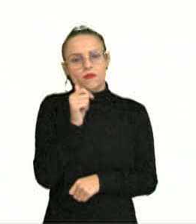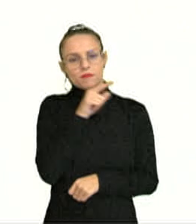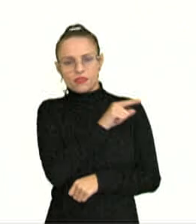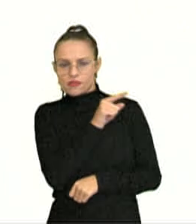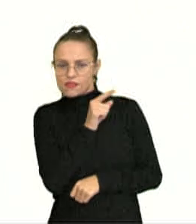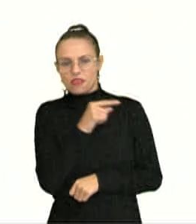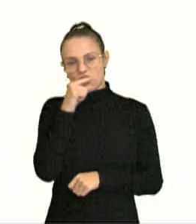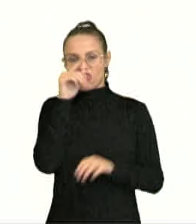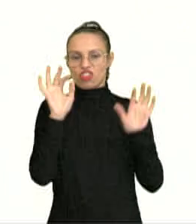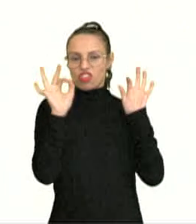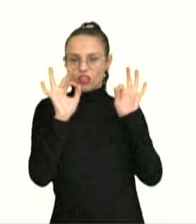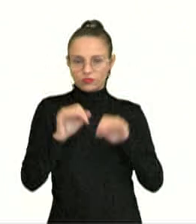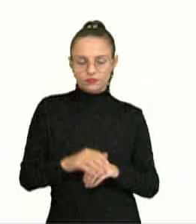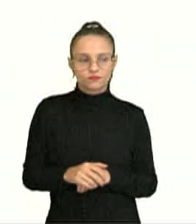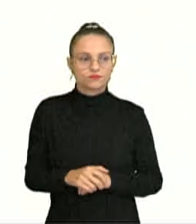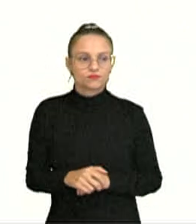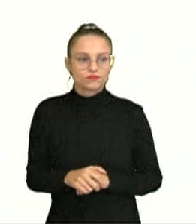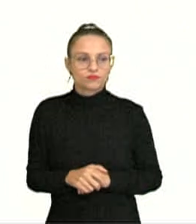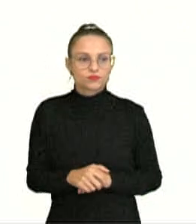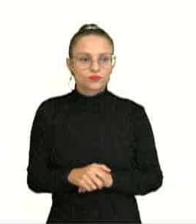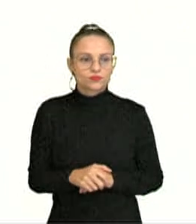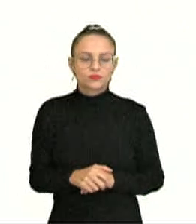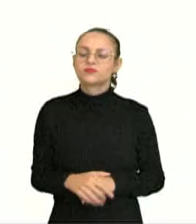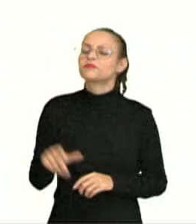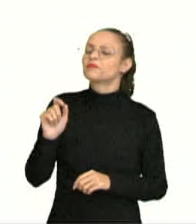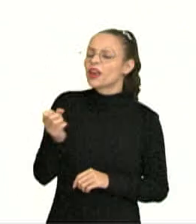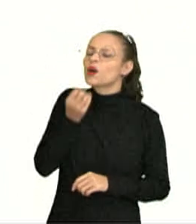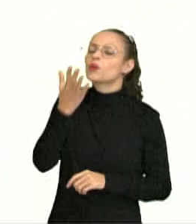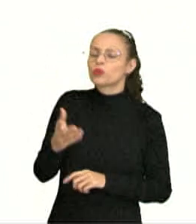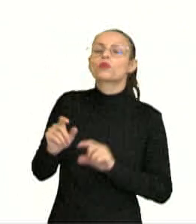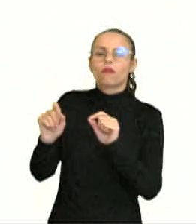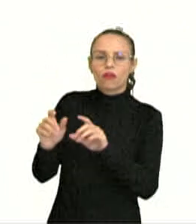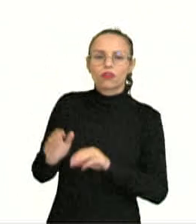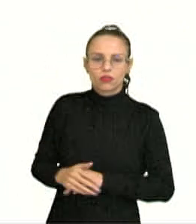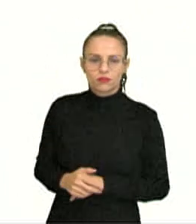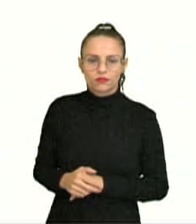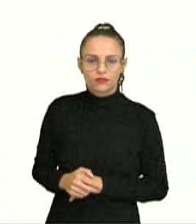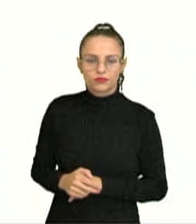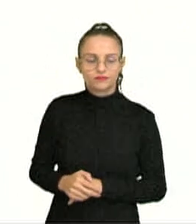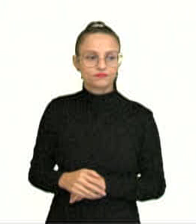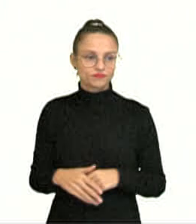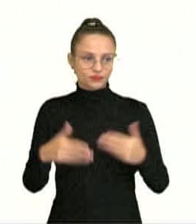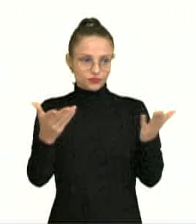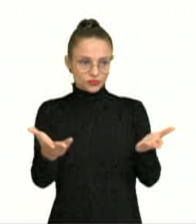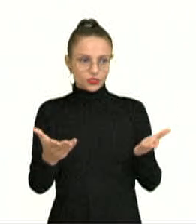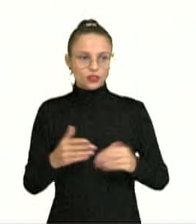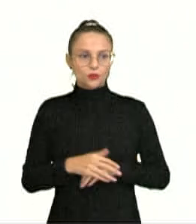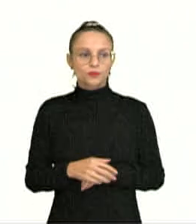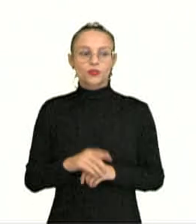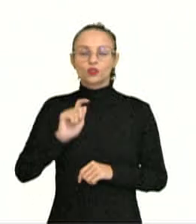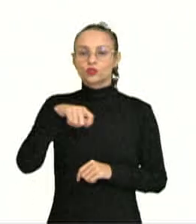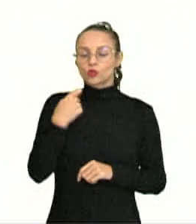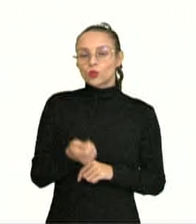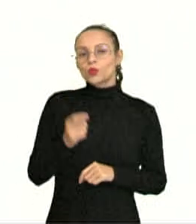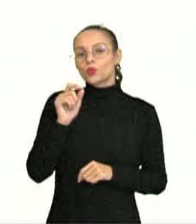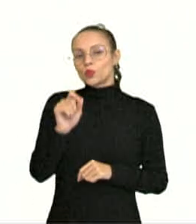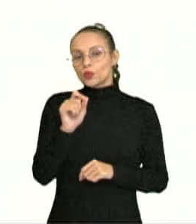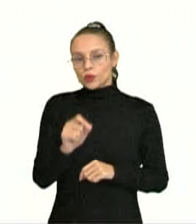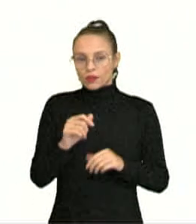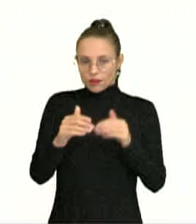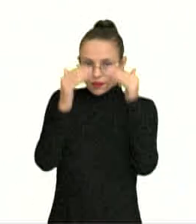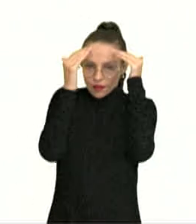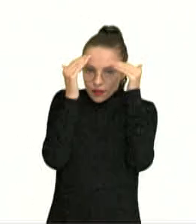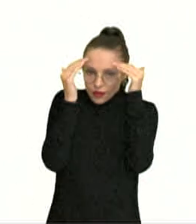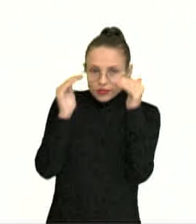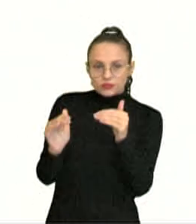lá. Aí ele, intrigado. Quem te contou tudo isso? Então, a deferência, ou seja, o respeito